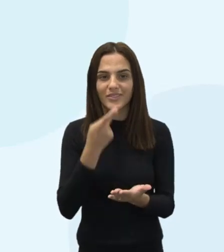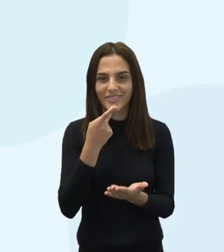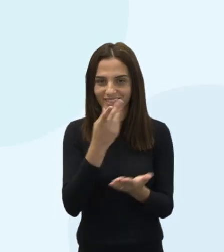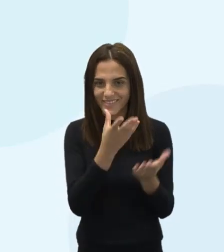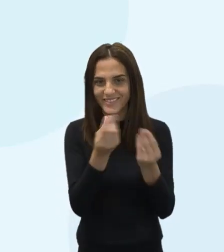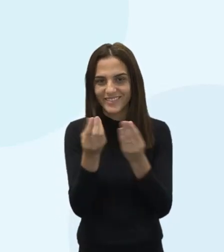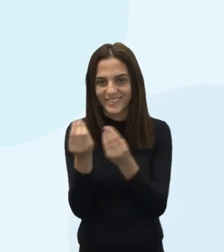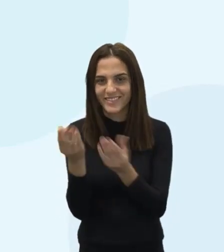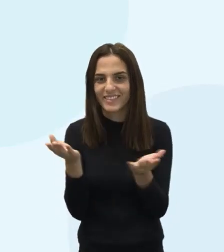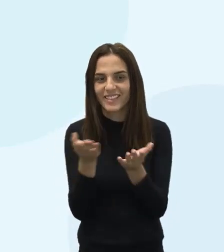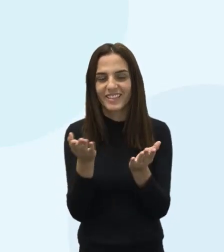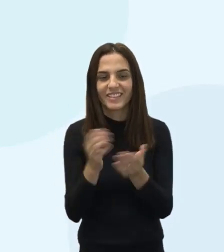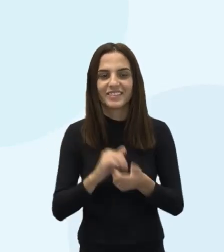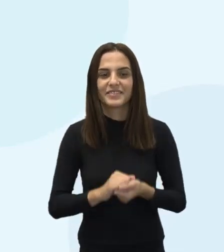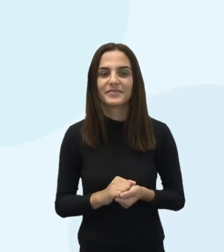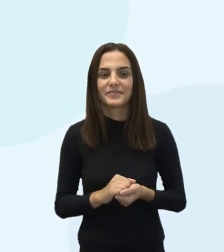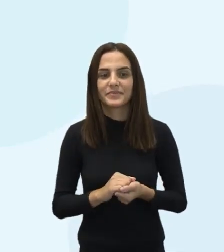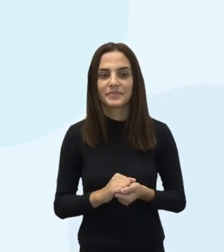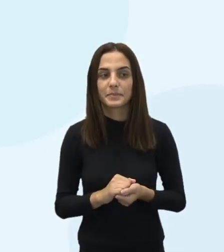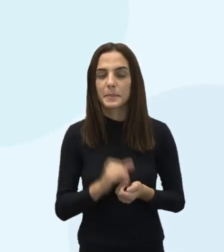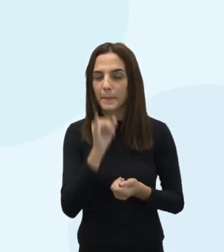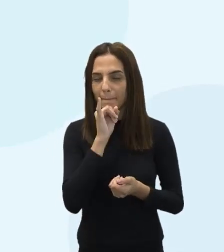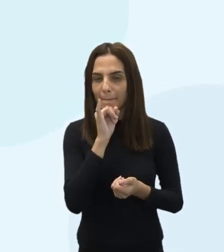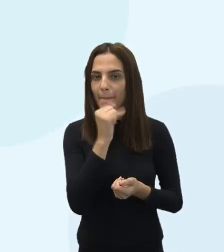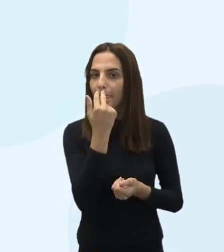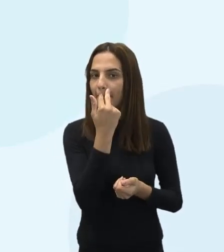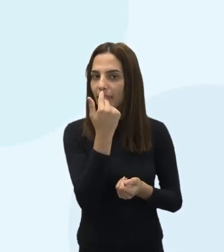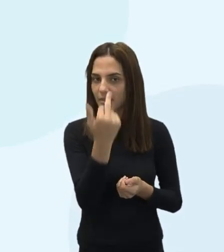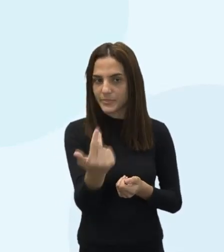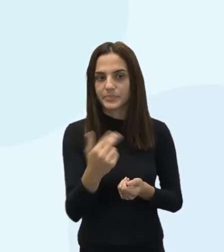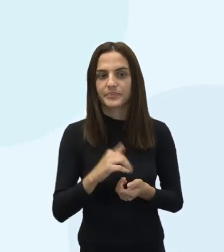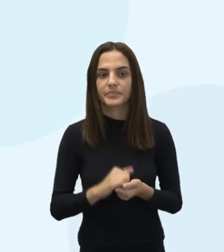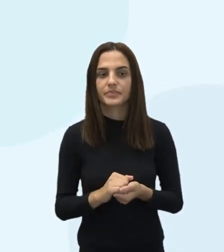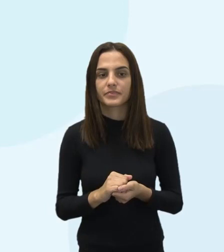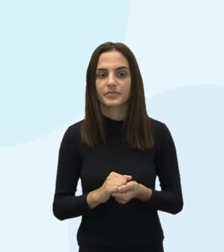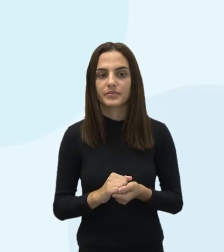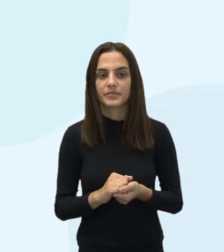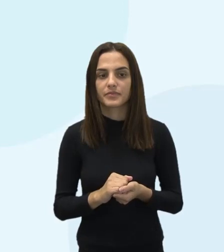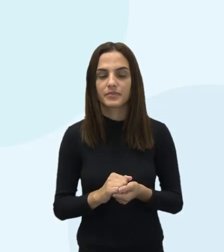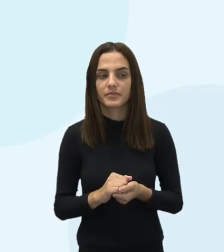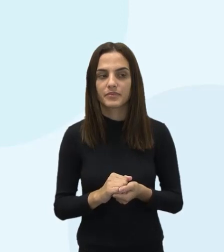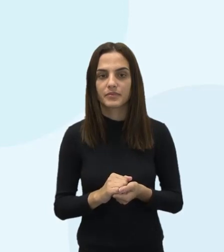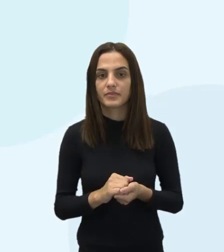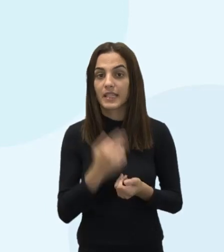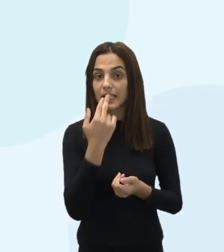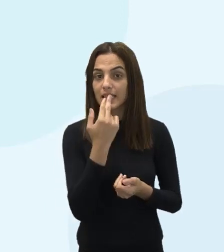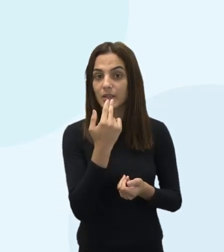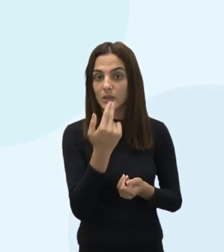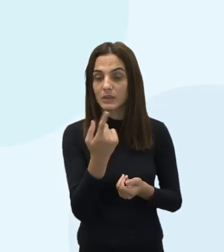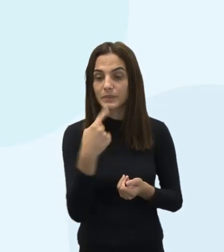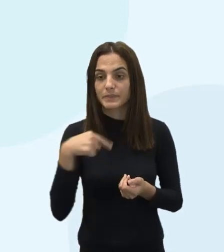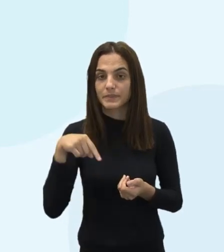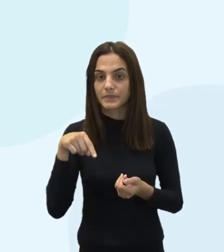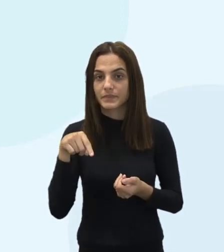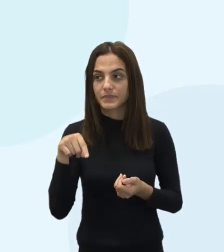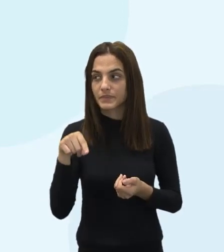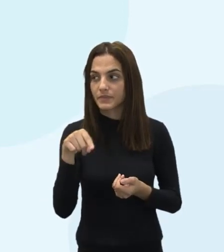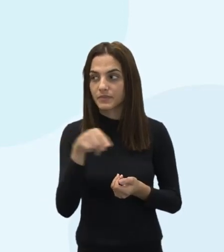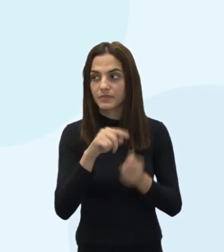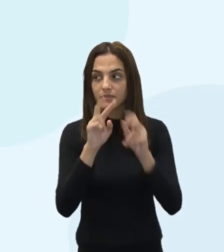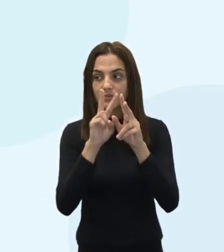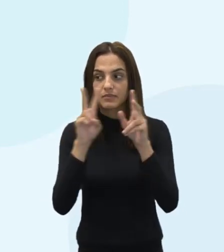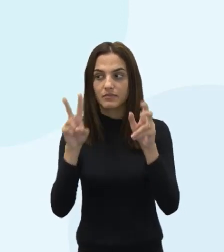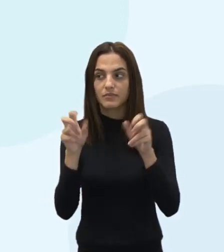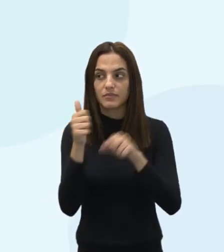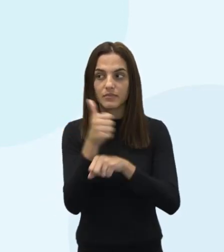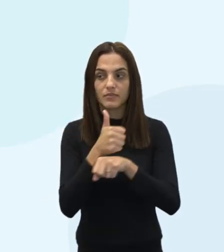bastante hoje, hein, gente, para o nosso exemplo de linguagens e PV no ensino médio. Então, aí, em linguagens, nós vamos aí para as questões